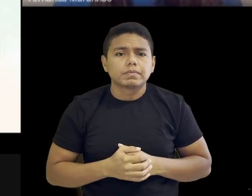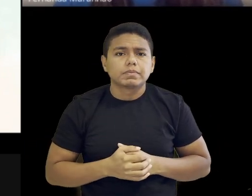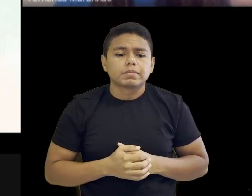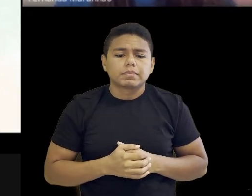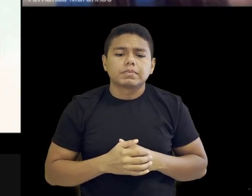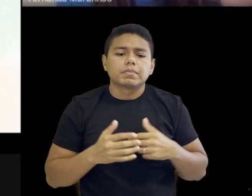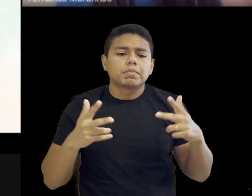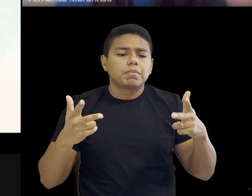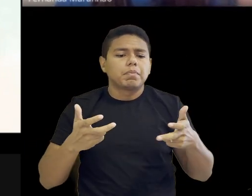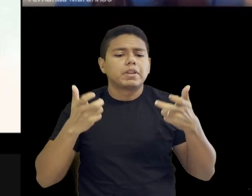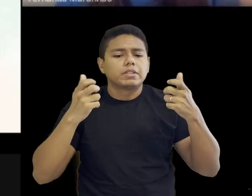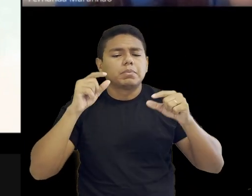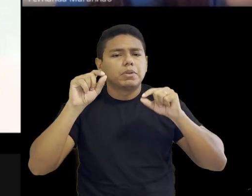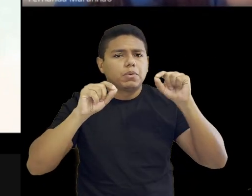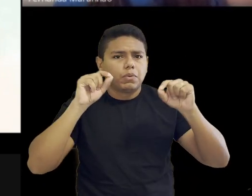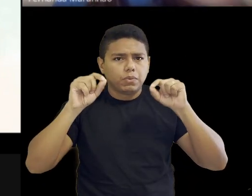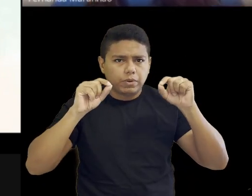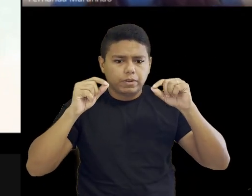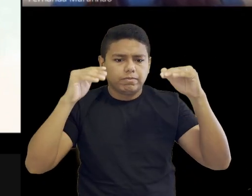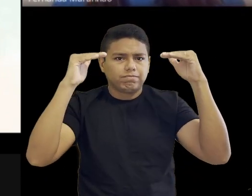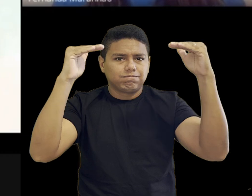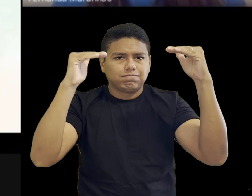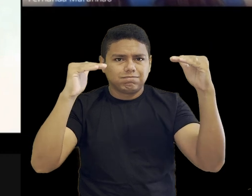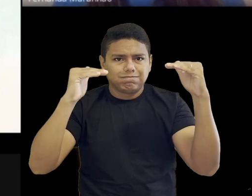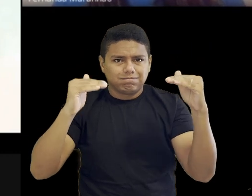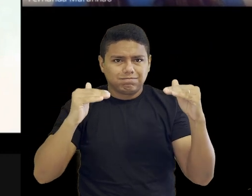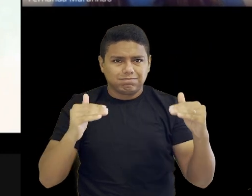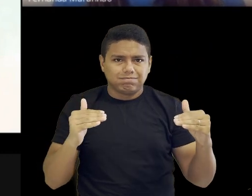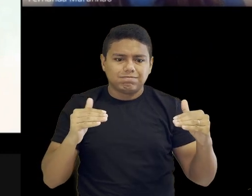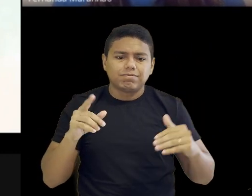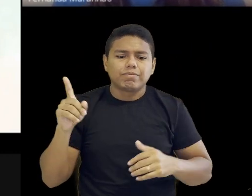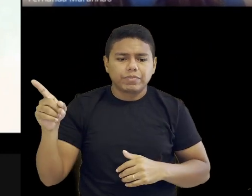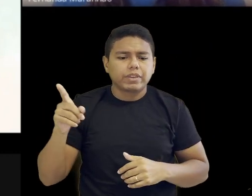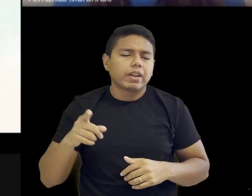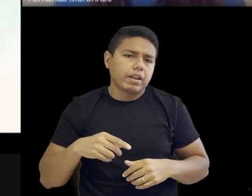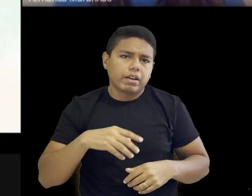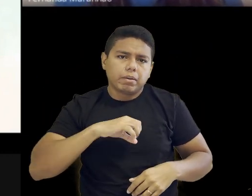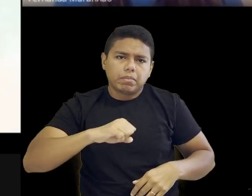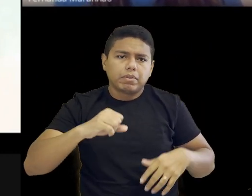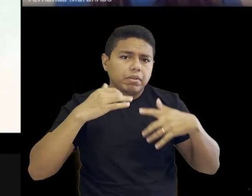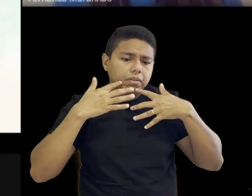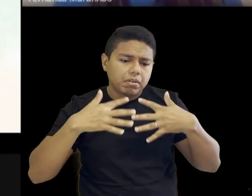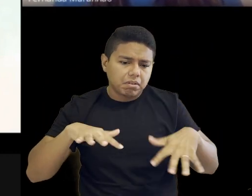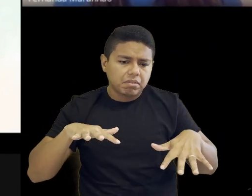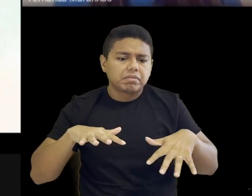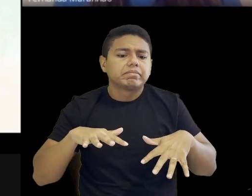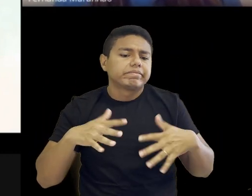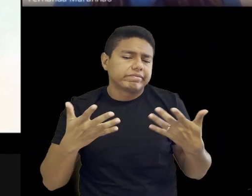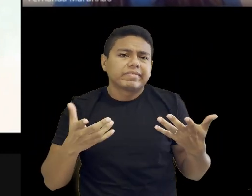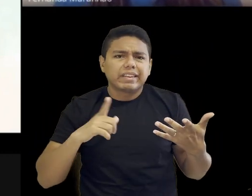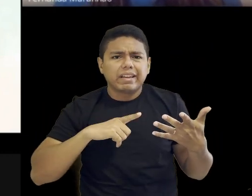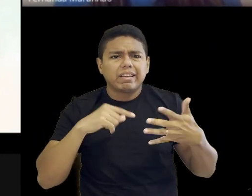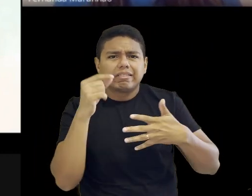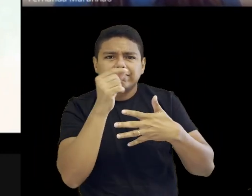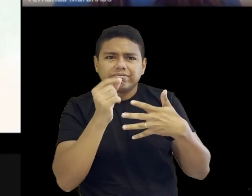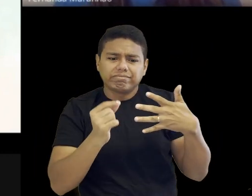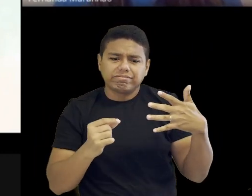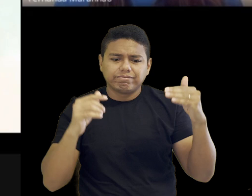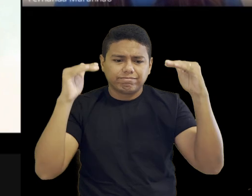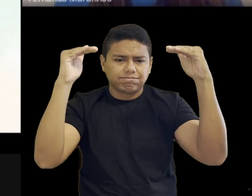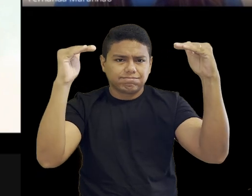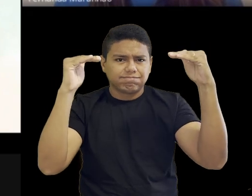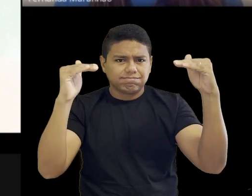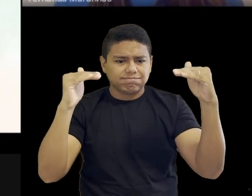caso-controle, em que se observou, não é, para esses outcomes, para esses desfechos, abortamento espontâneo, nato-mortalidade,